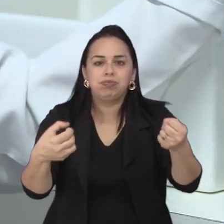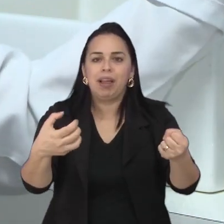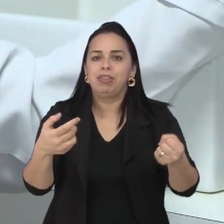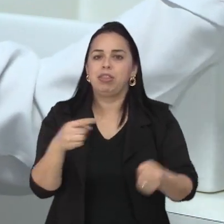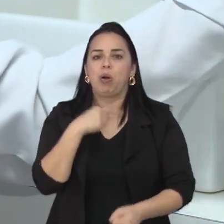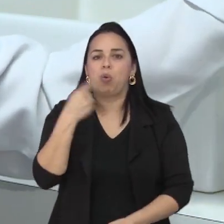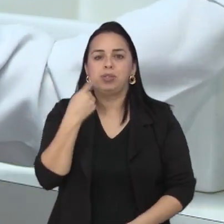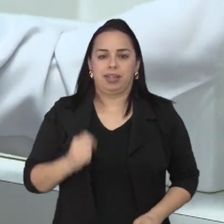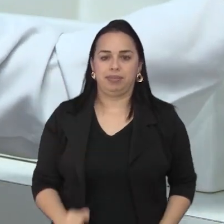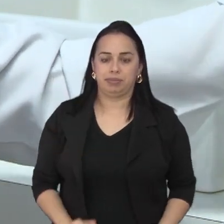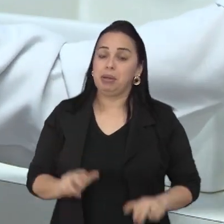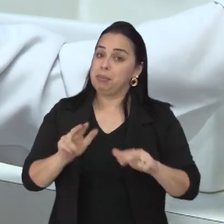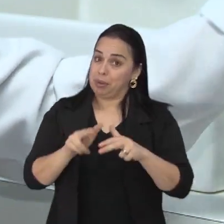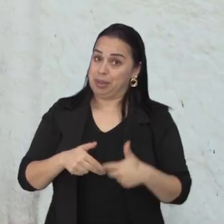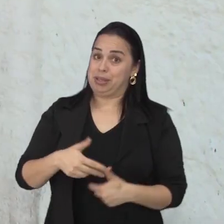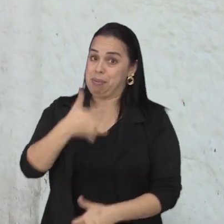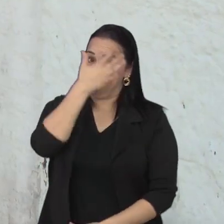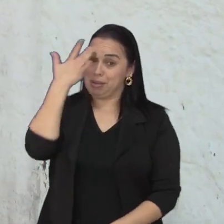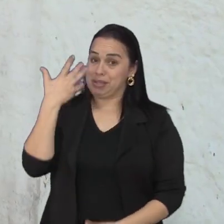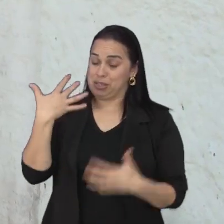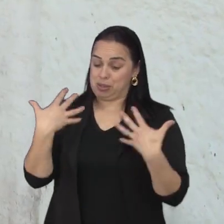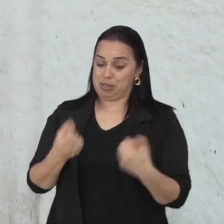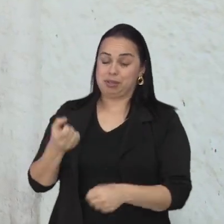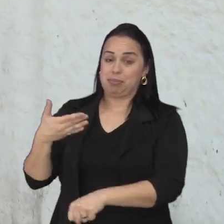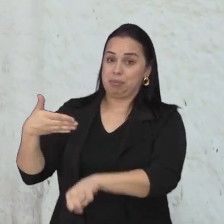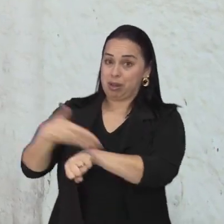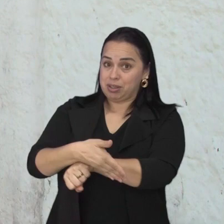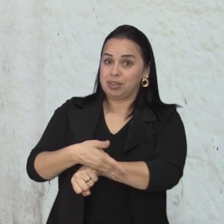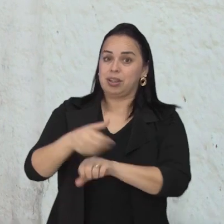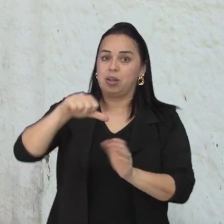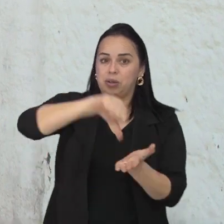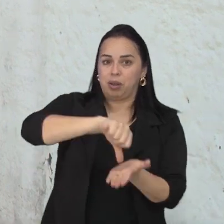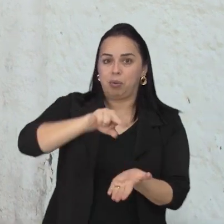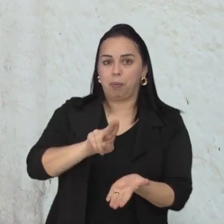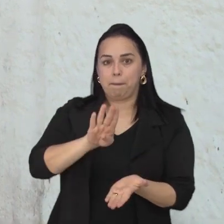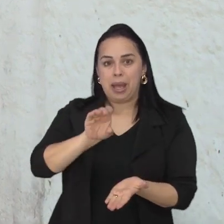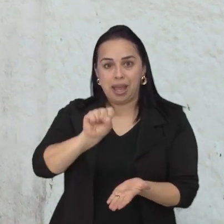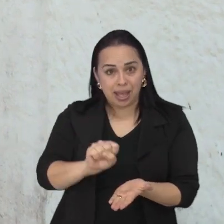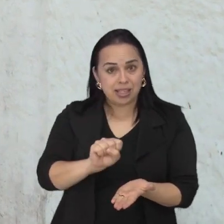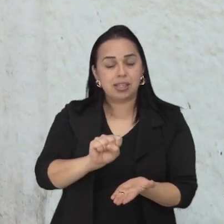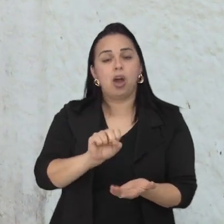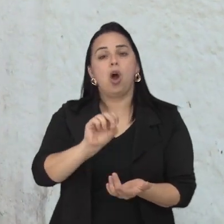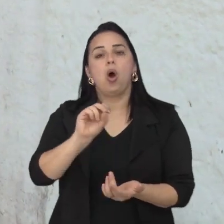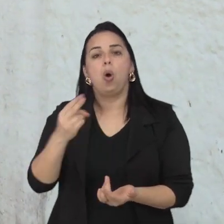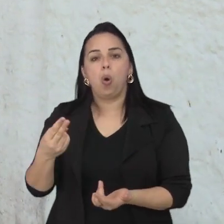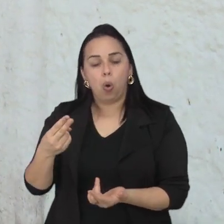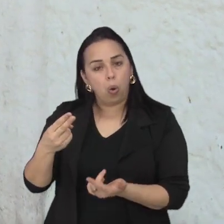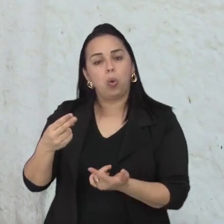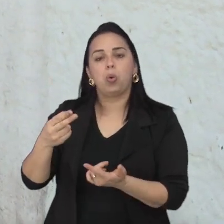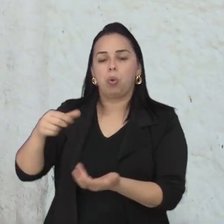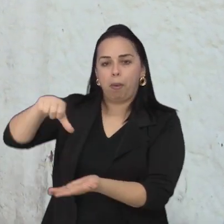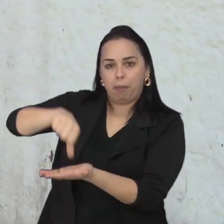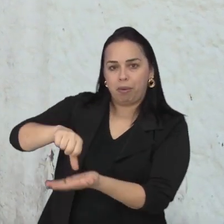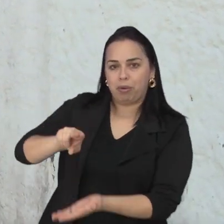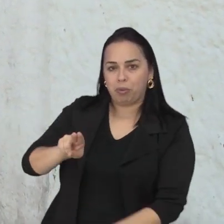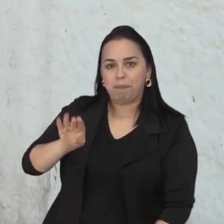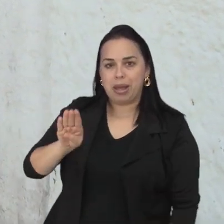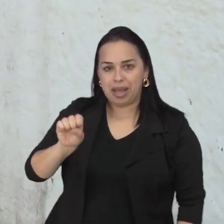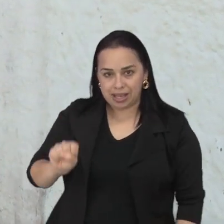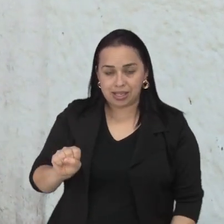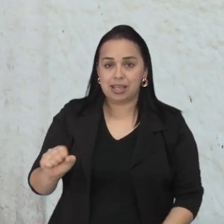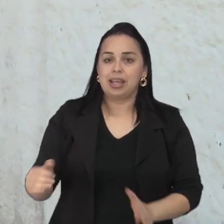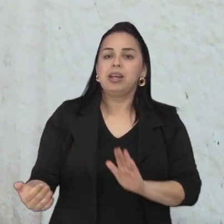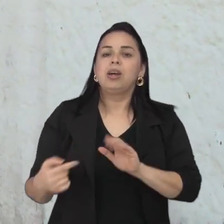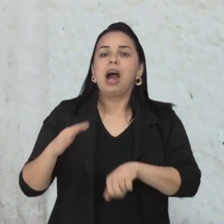cada vez mais dificuldade de perpetuar ali. E para receber a vacina, as pessoas podem vir até uma UBS Resolve ou